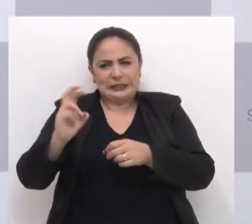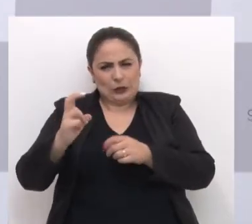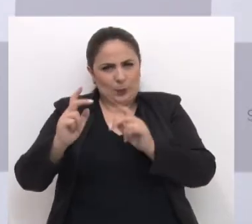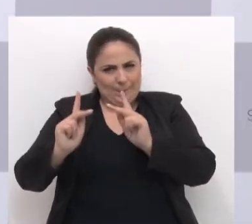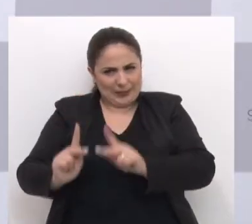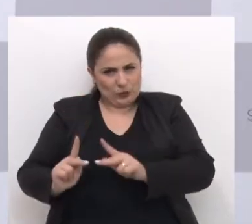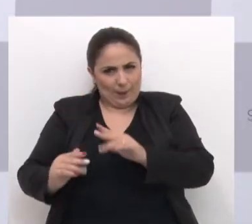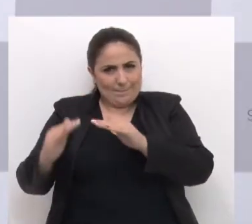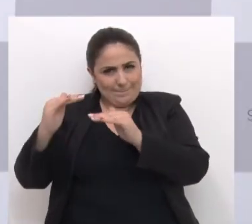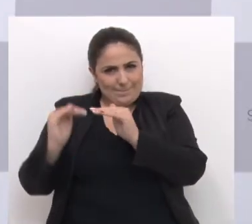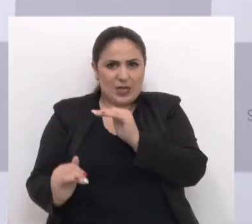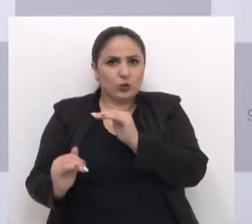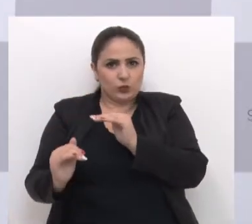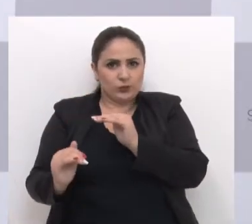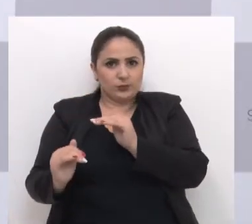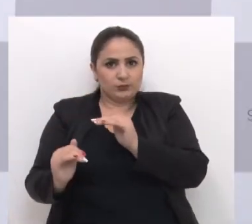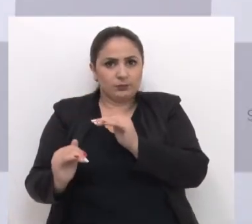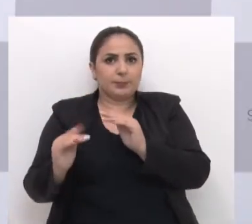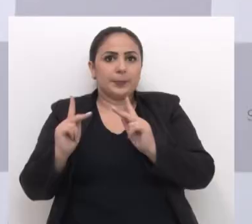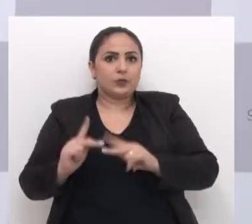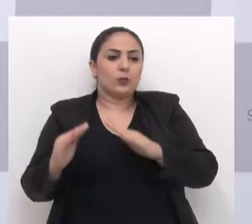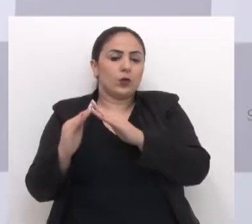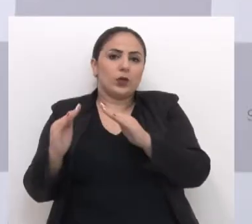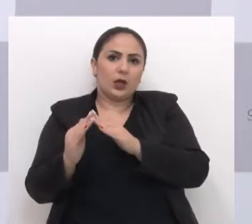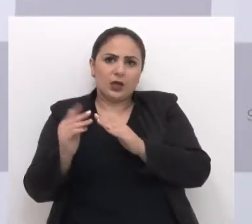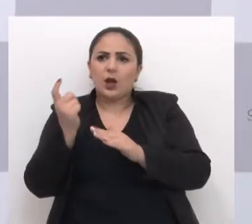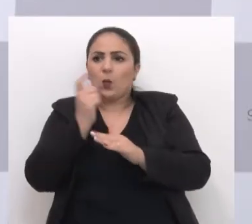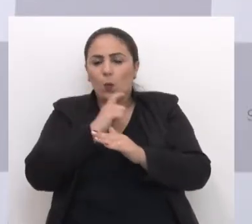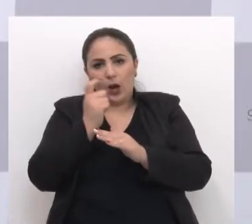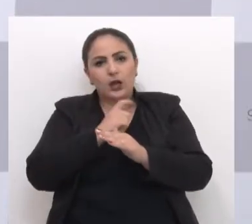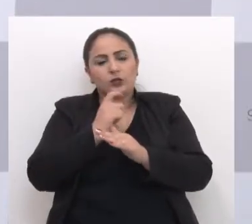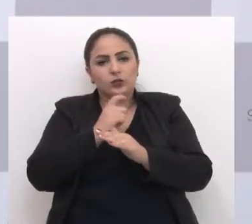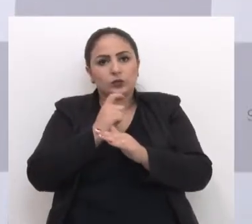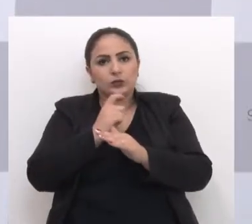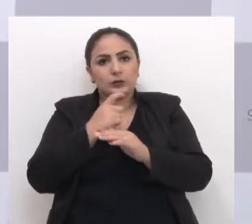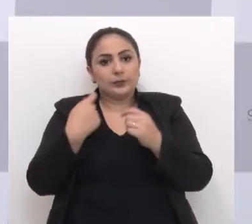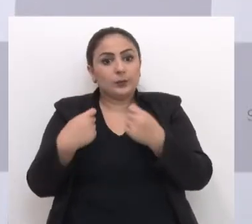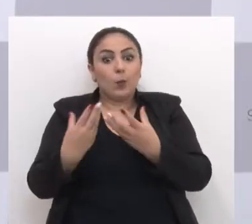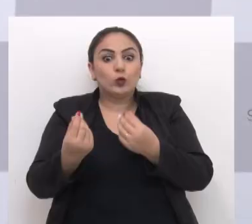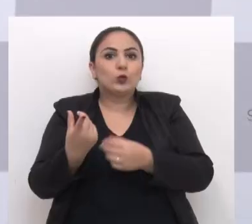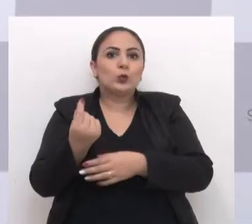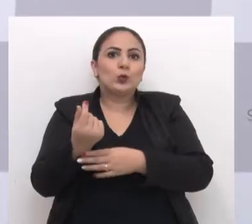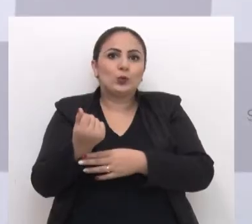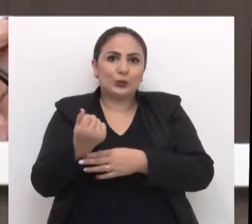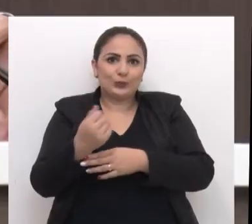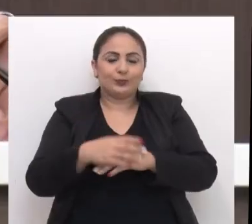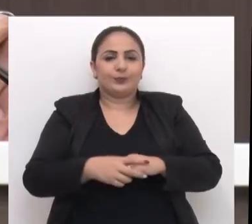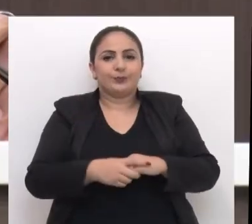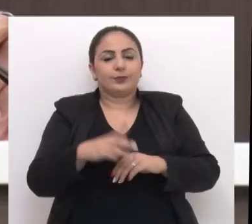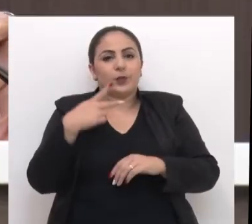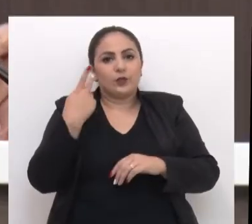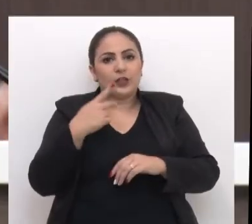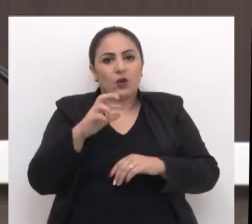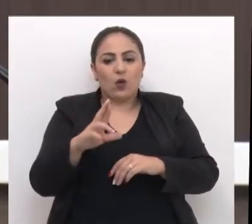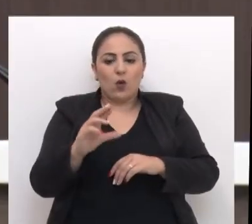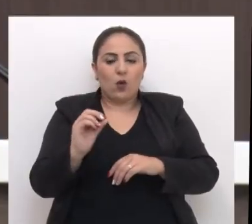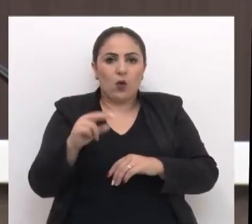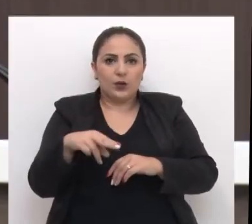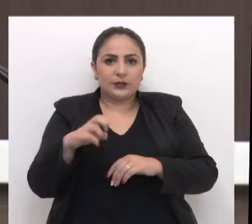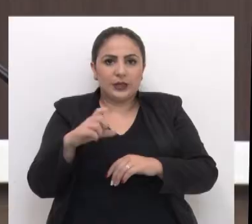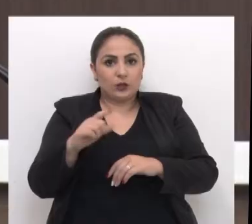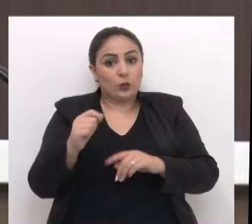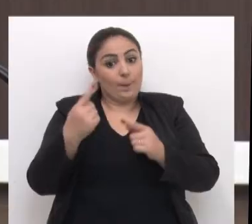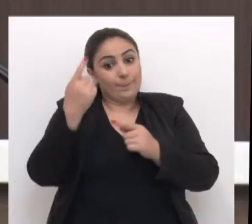5 mil habitantes acaba tendo muito custo. O vereador Ronaldo